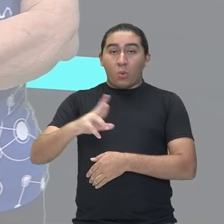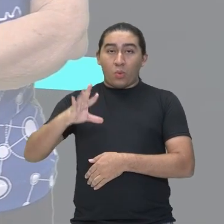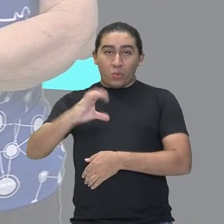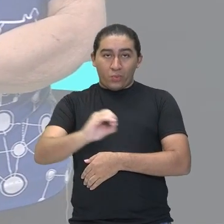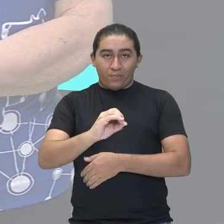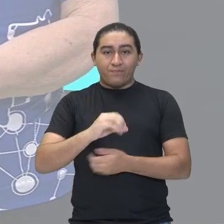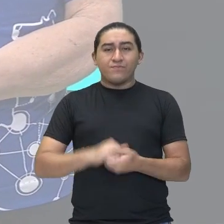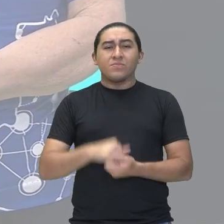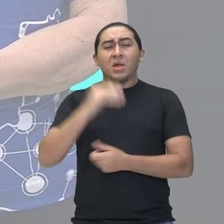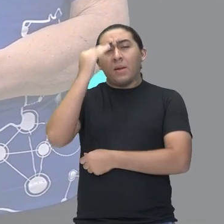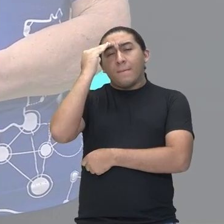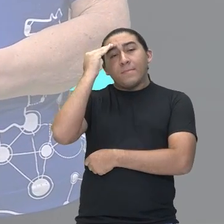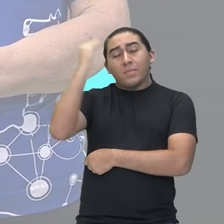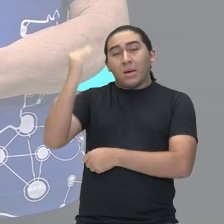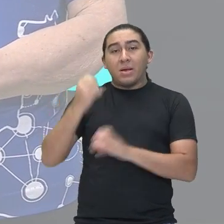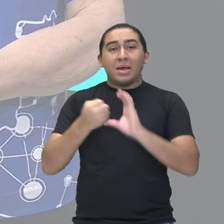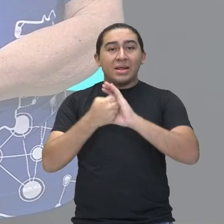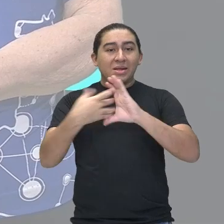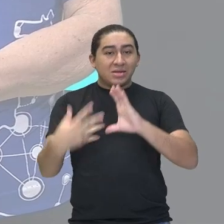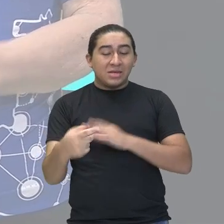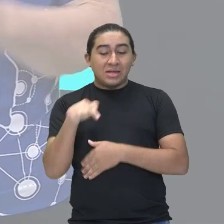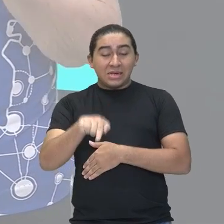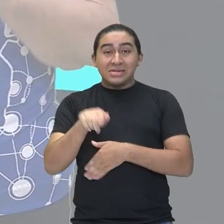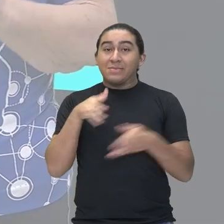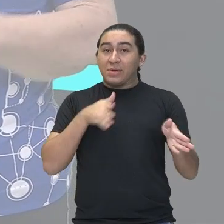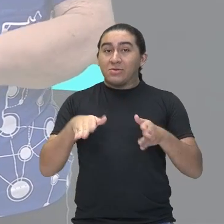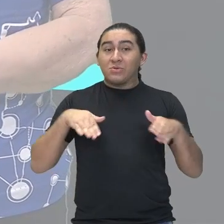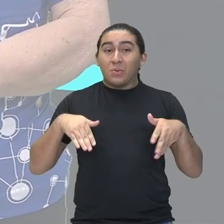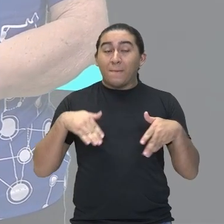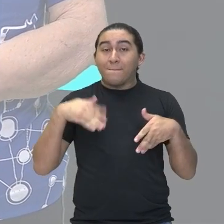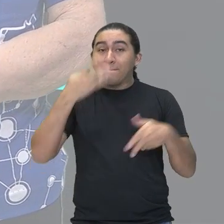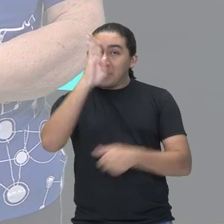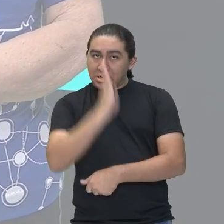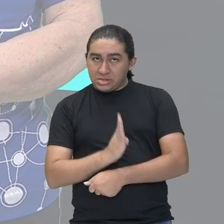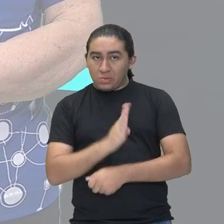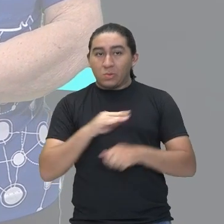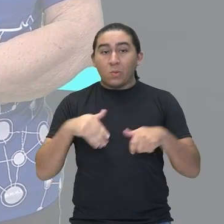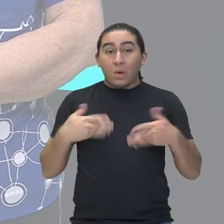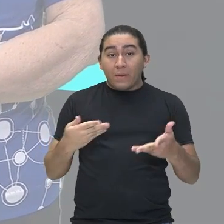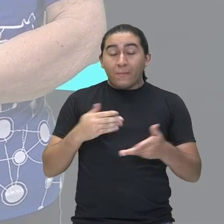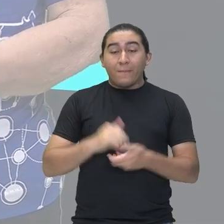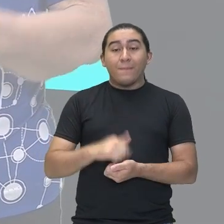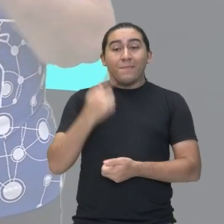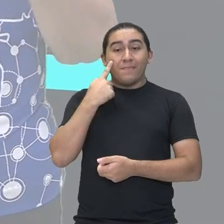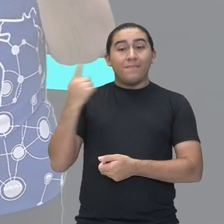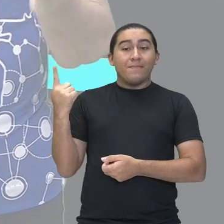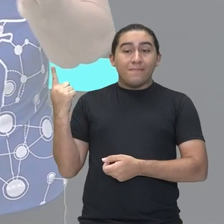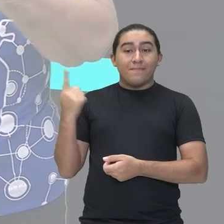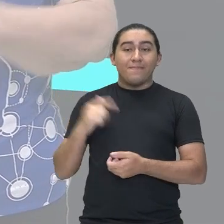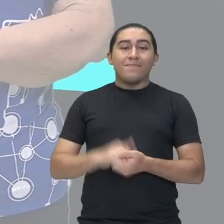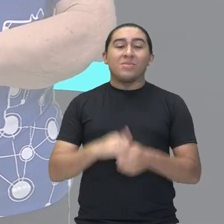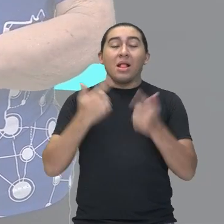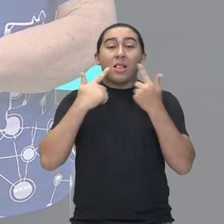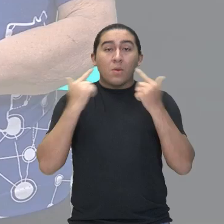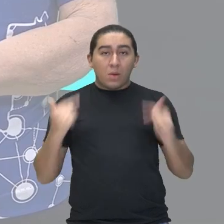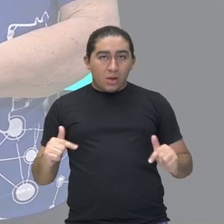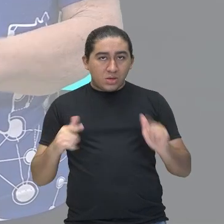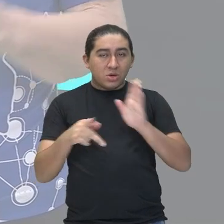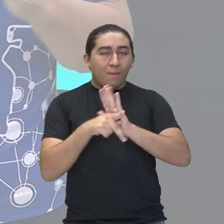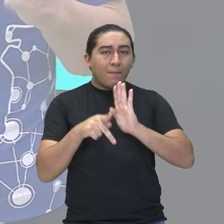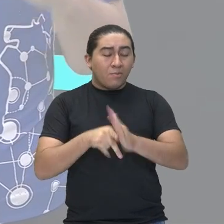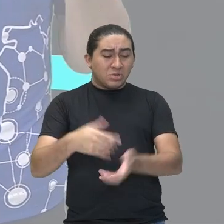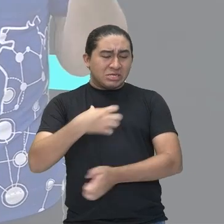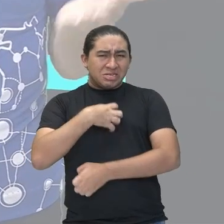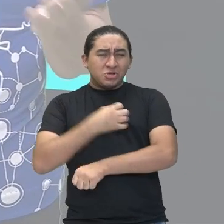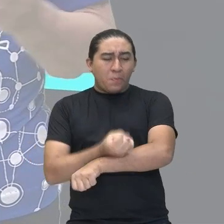As principais características do período barroco brasileiro são, vamos ver, linguagem